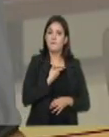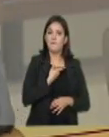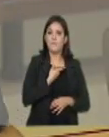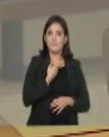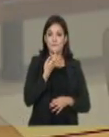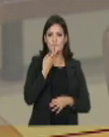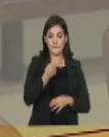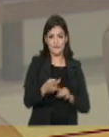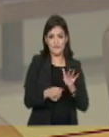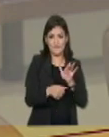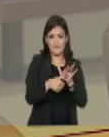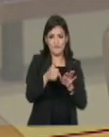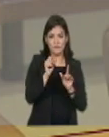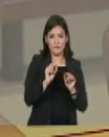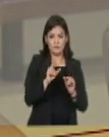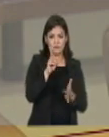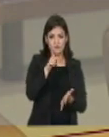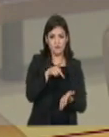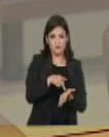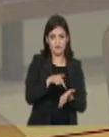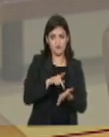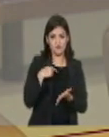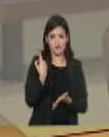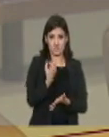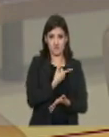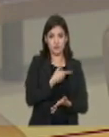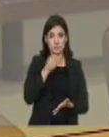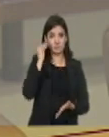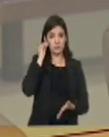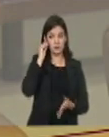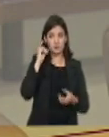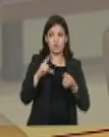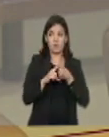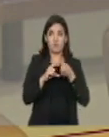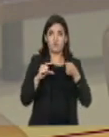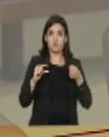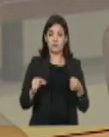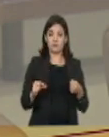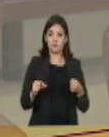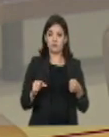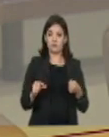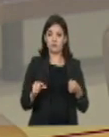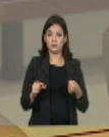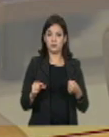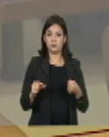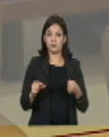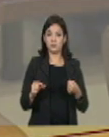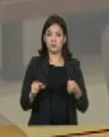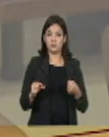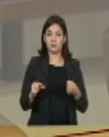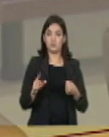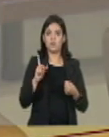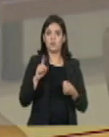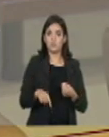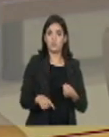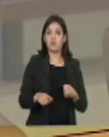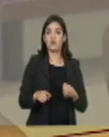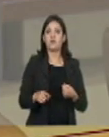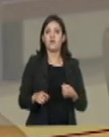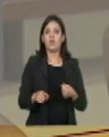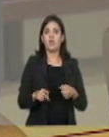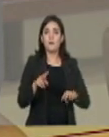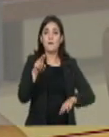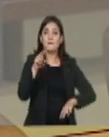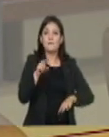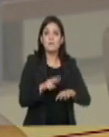lugar, na verdade, entendemos que o artigo pode ser lido naqueles casos de prisão por